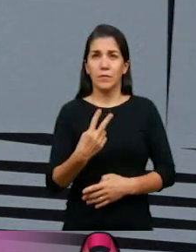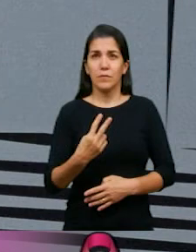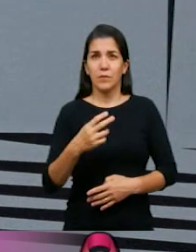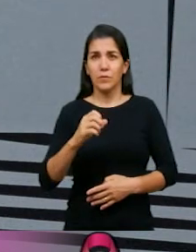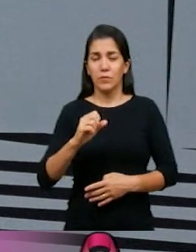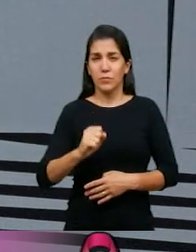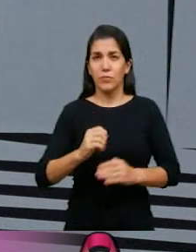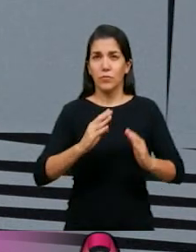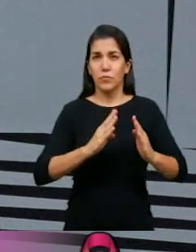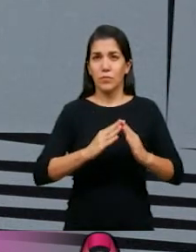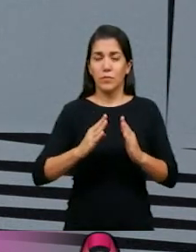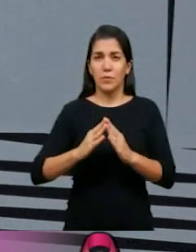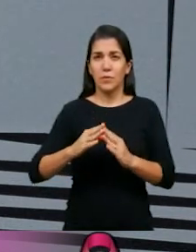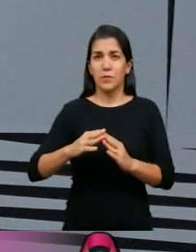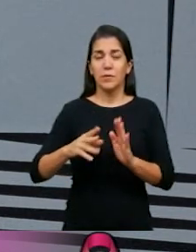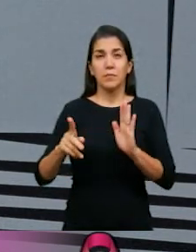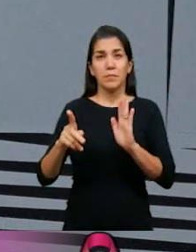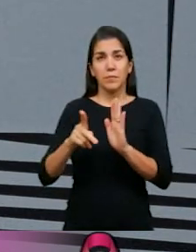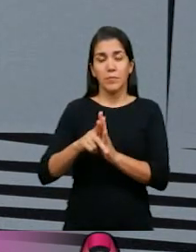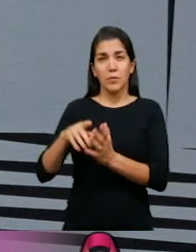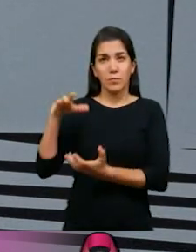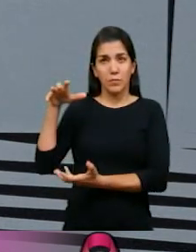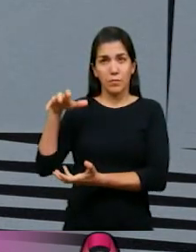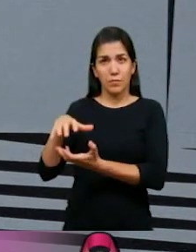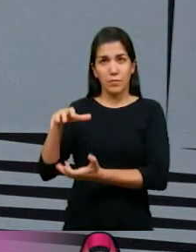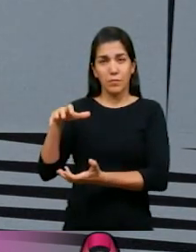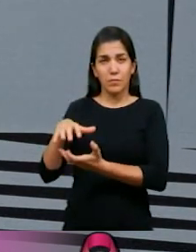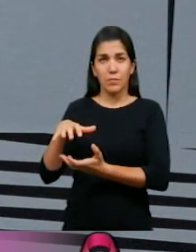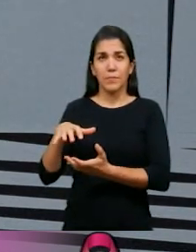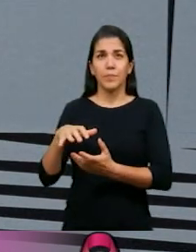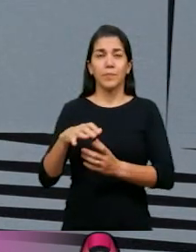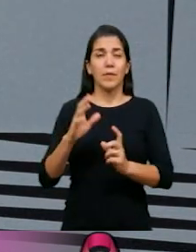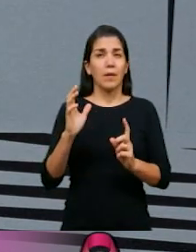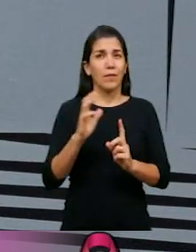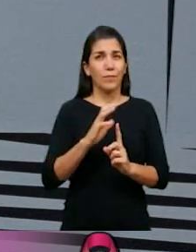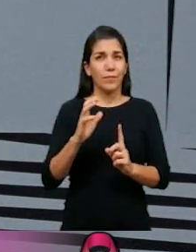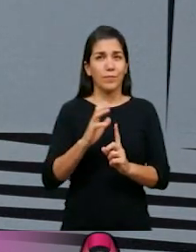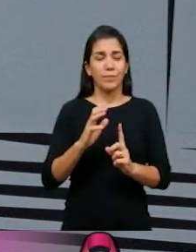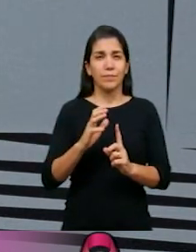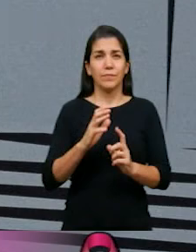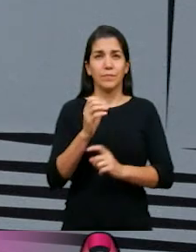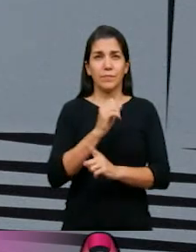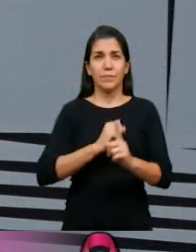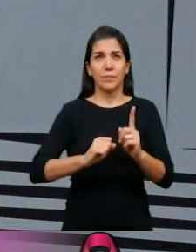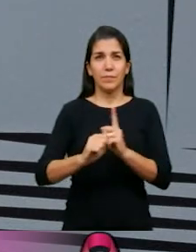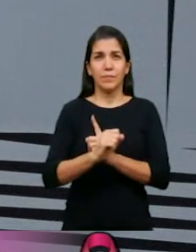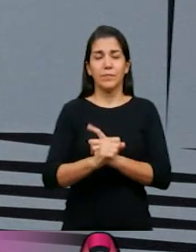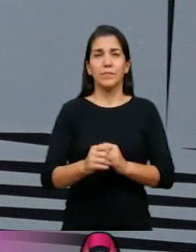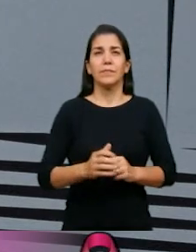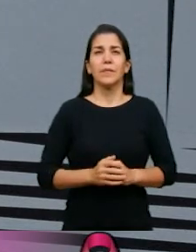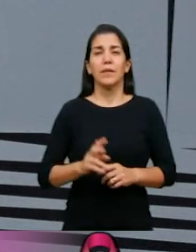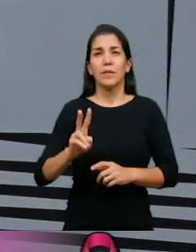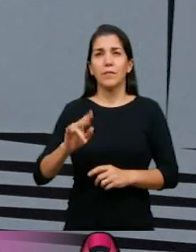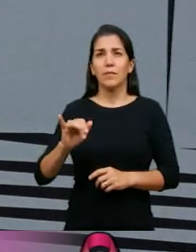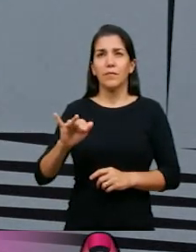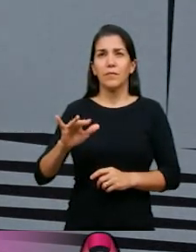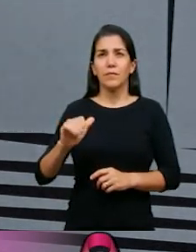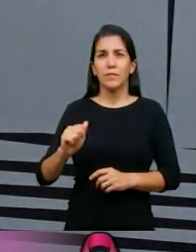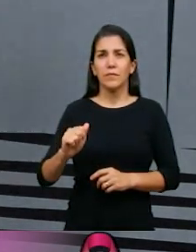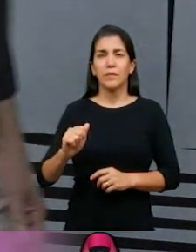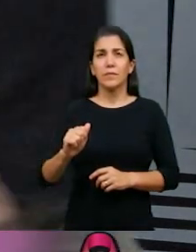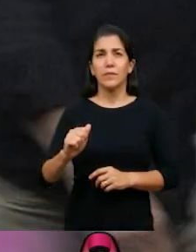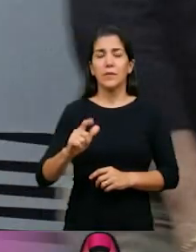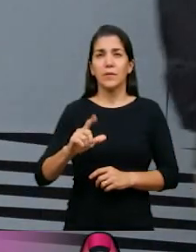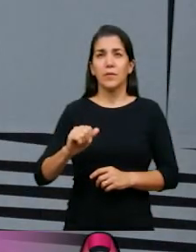habitacionais para idoso em situação de vulnerabilidade social, objeto do programa Vida Longa do Governo do